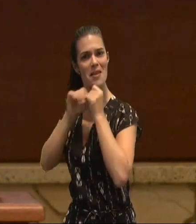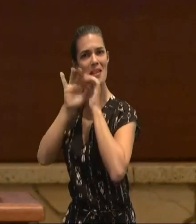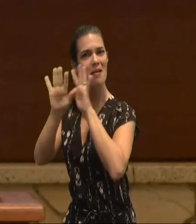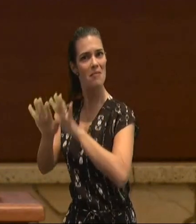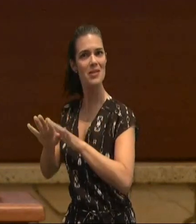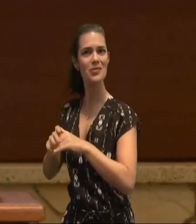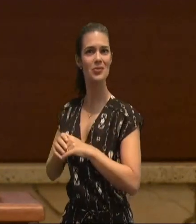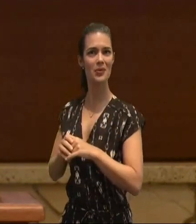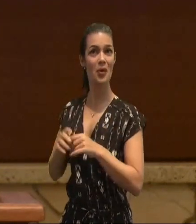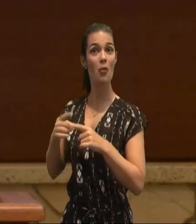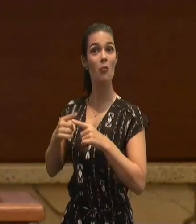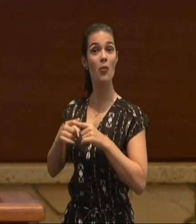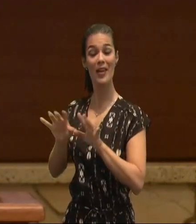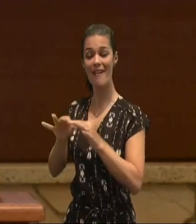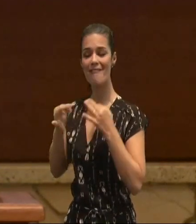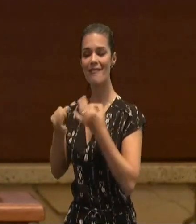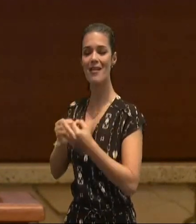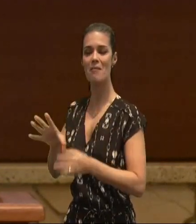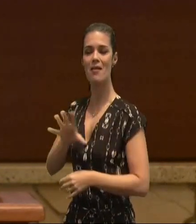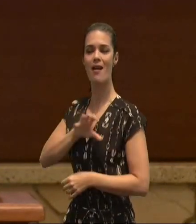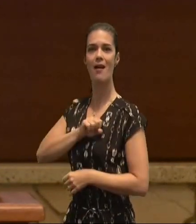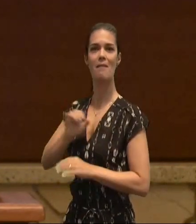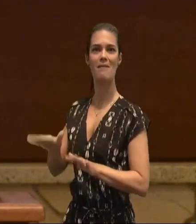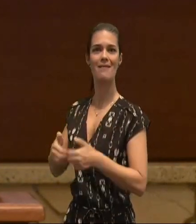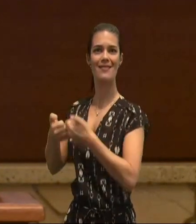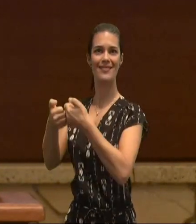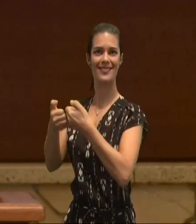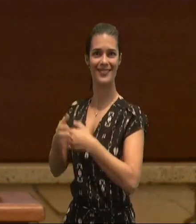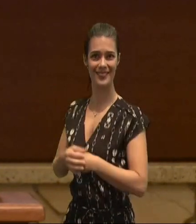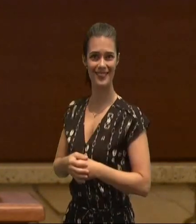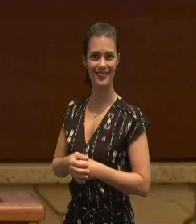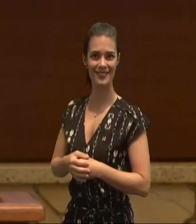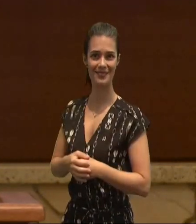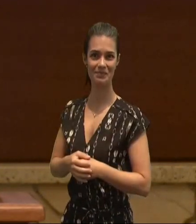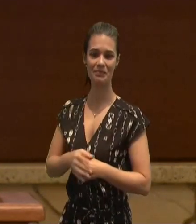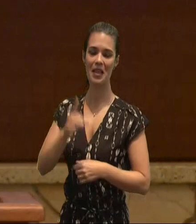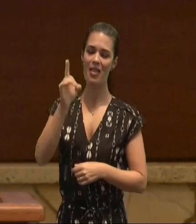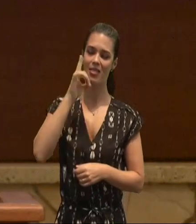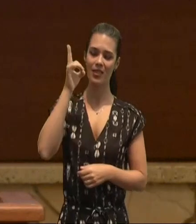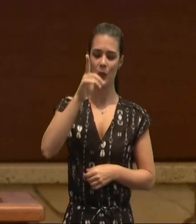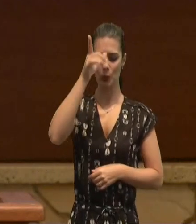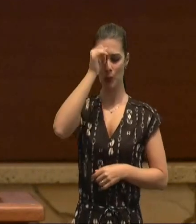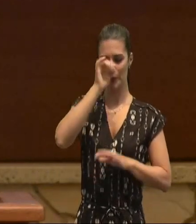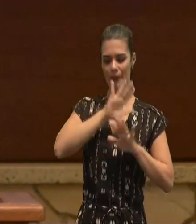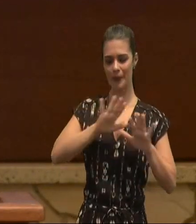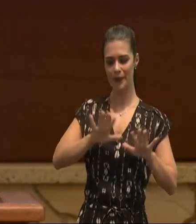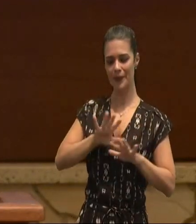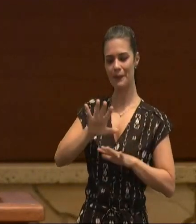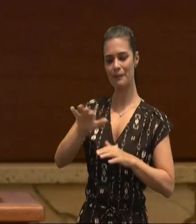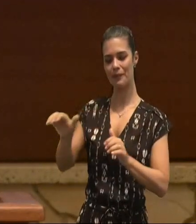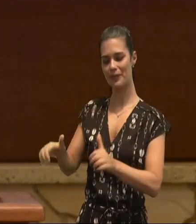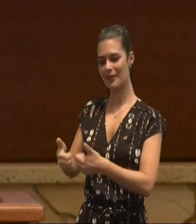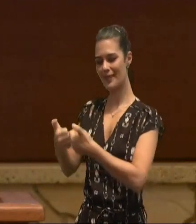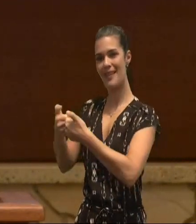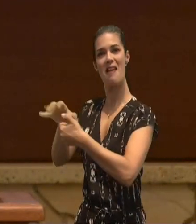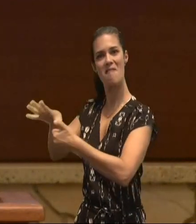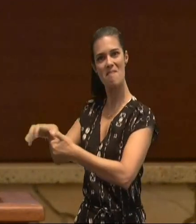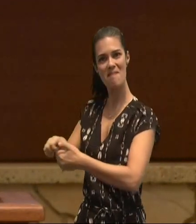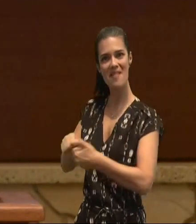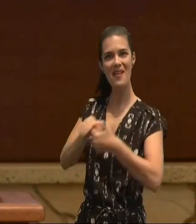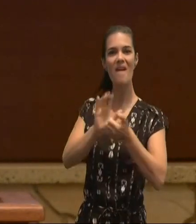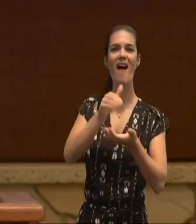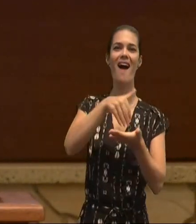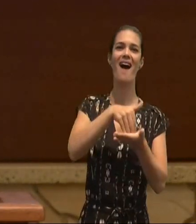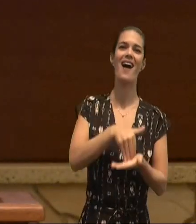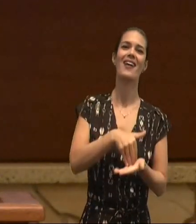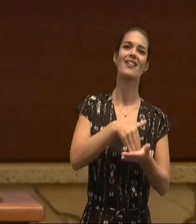Pois Davi, e com alegria, fez subir a arca de Deus da casa de Obed-edom, a cidade de Davi. E nós vamos